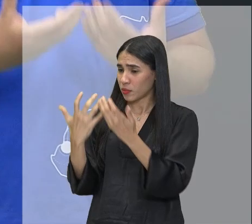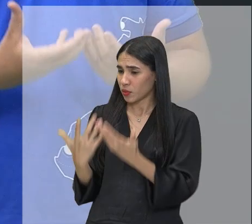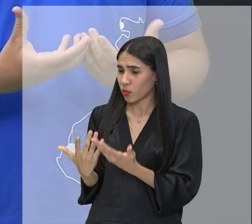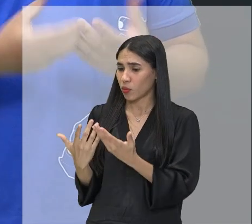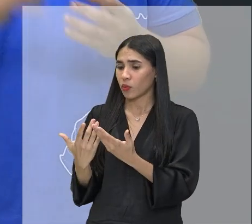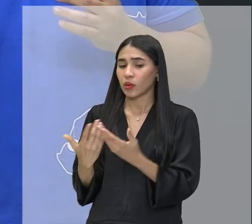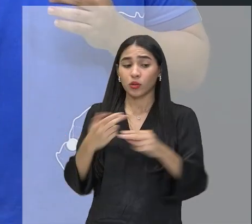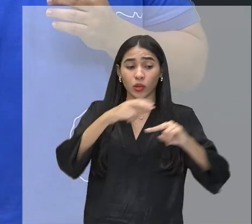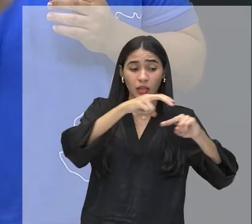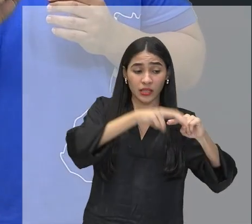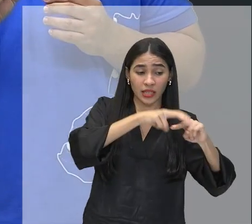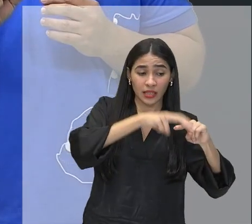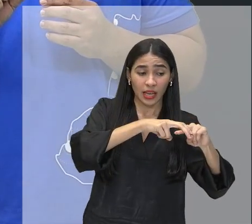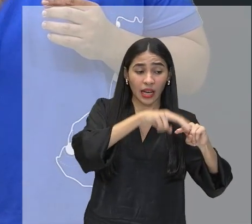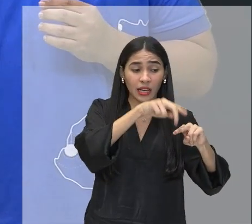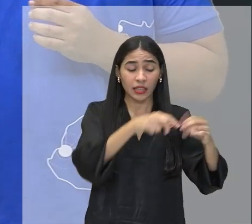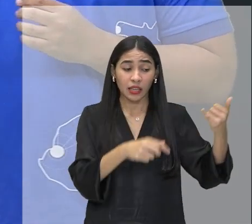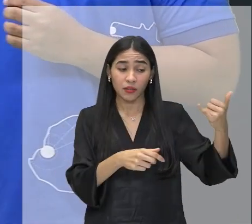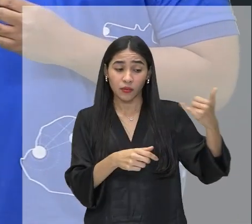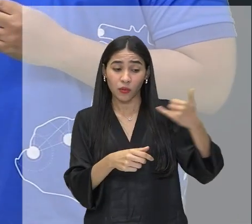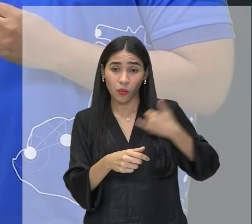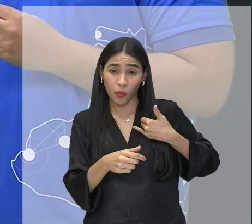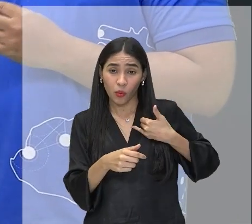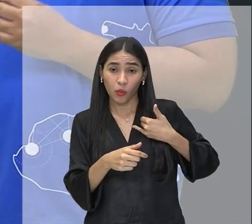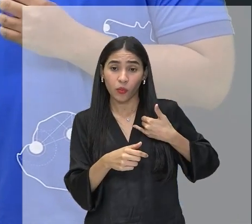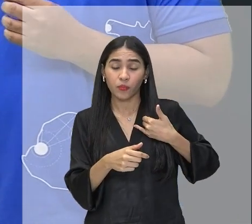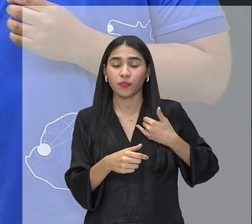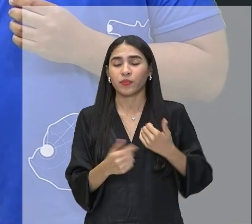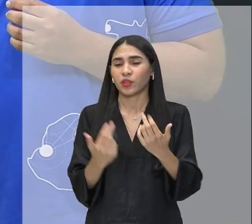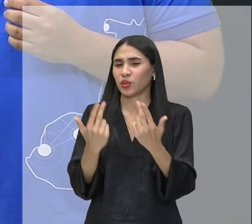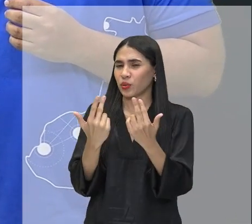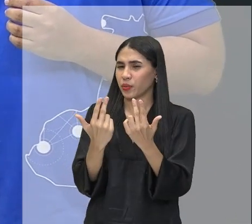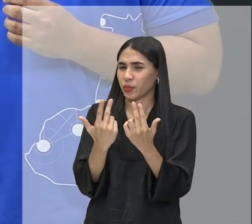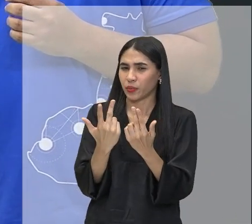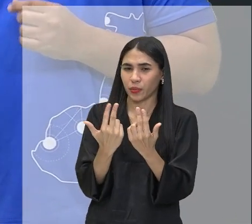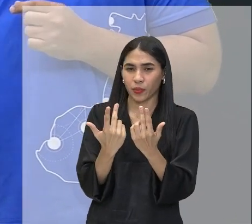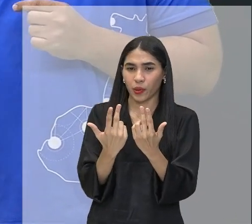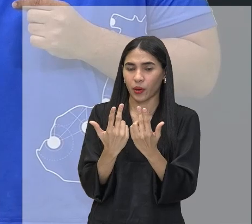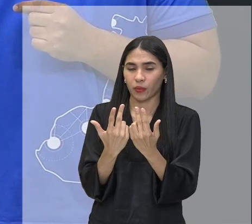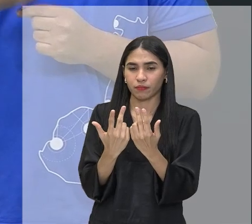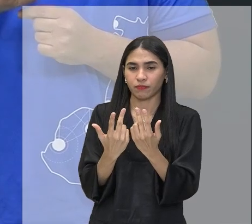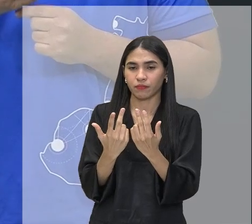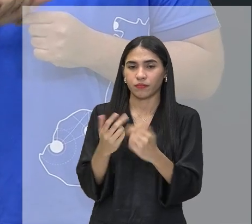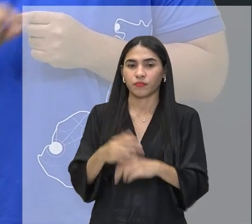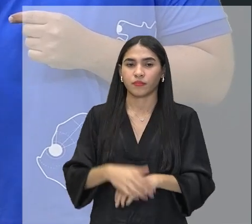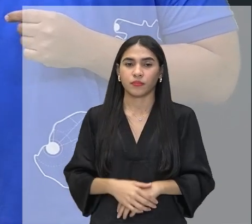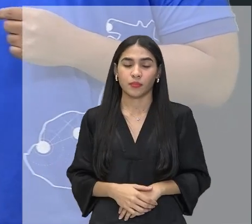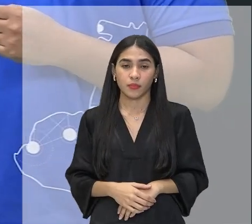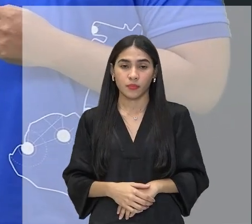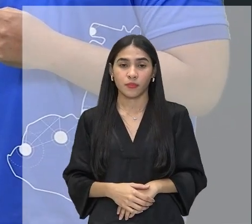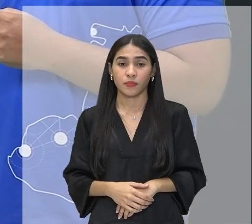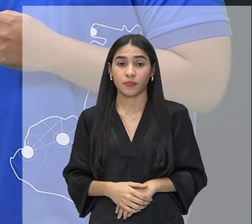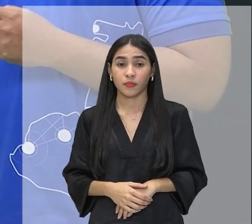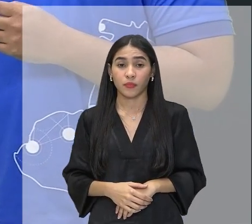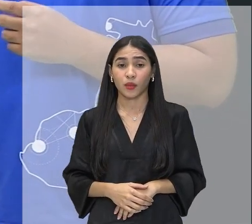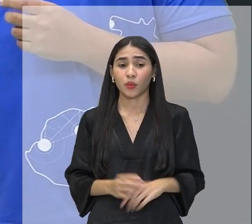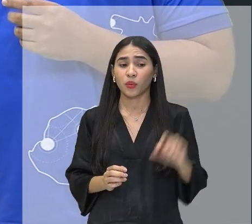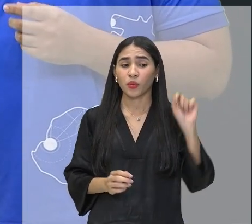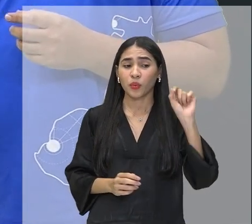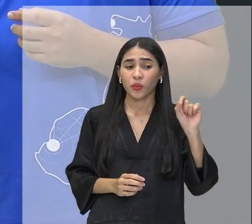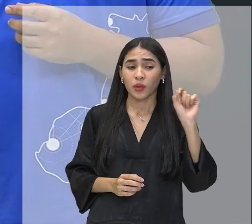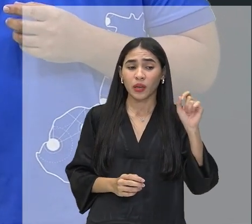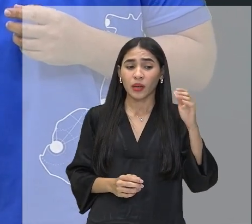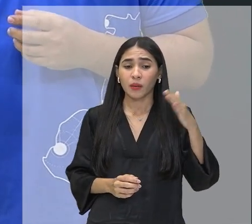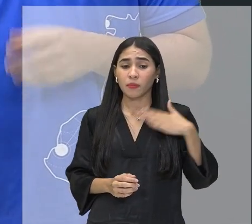meu lado e disse. E aí ela reproduz exatamente o que foi dito pela Maria. O quê?